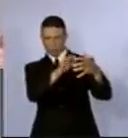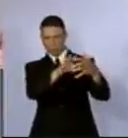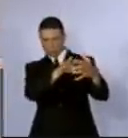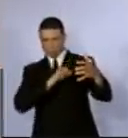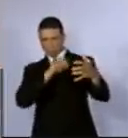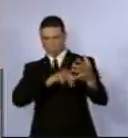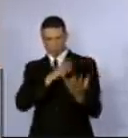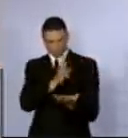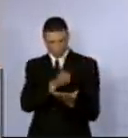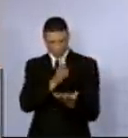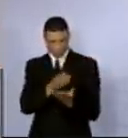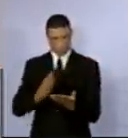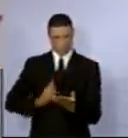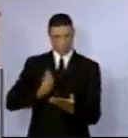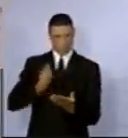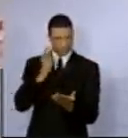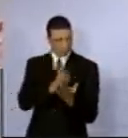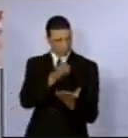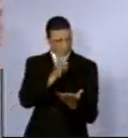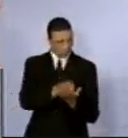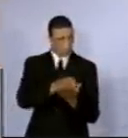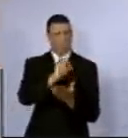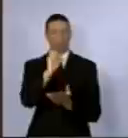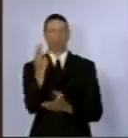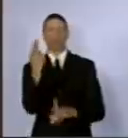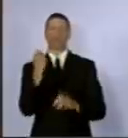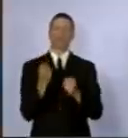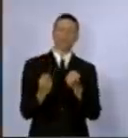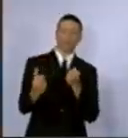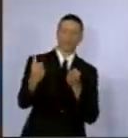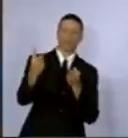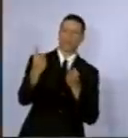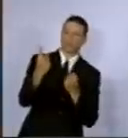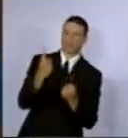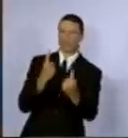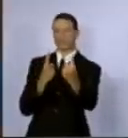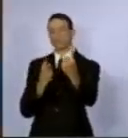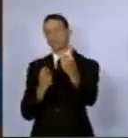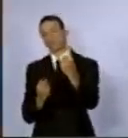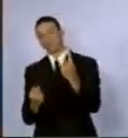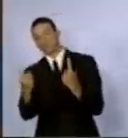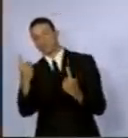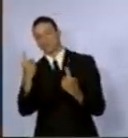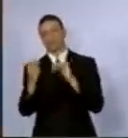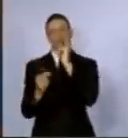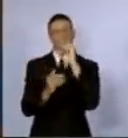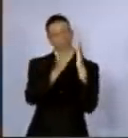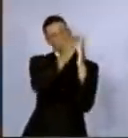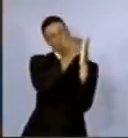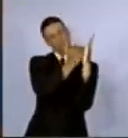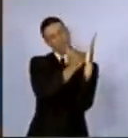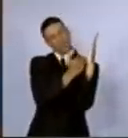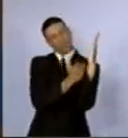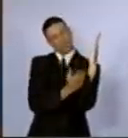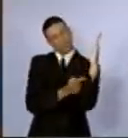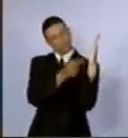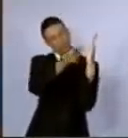temporária a campos eletromagnéticos, enfim, naquela tabela que, segundo